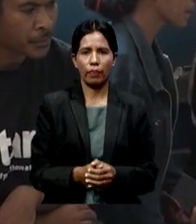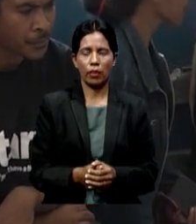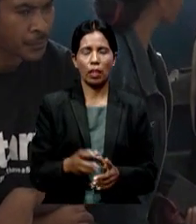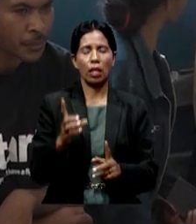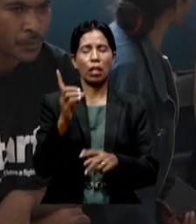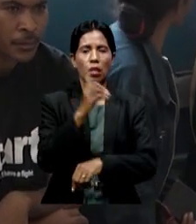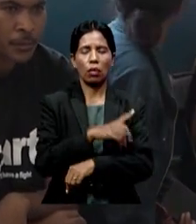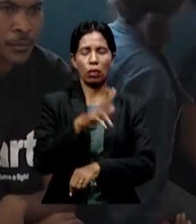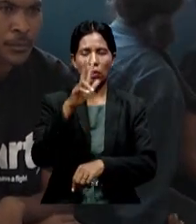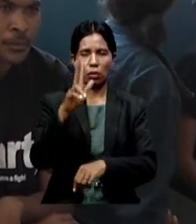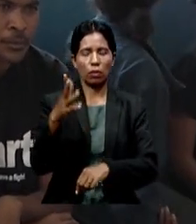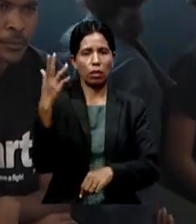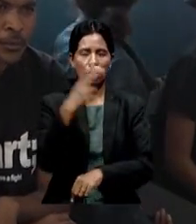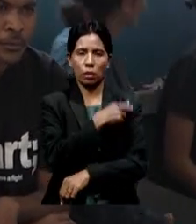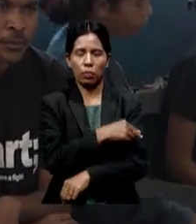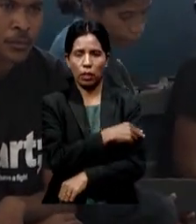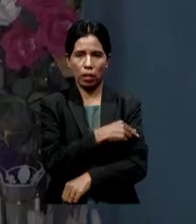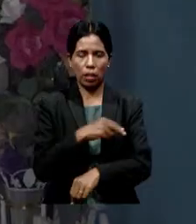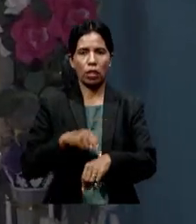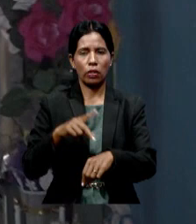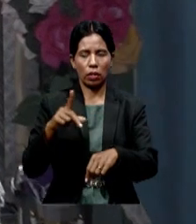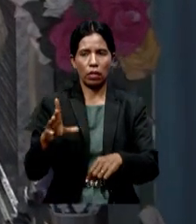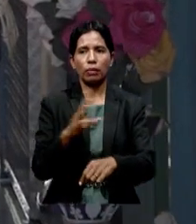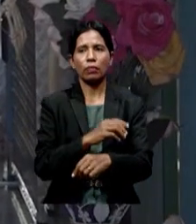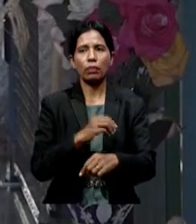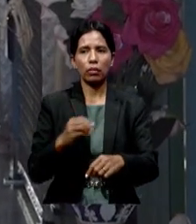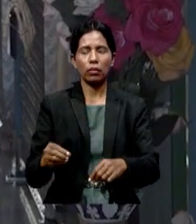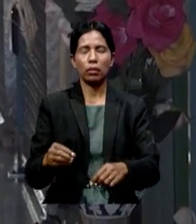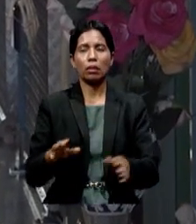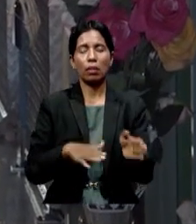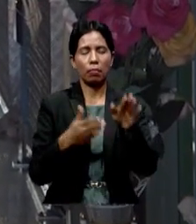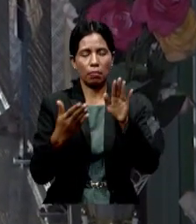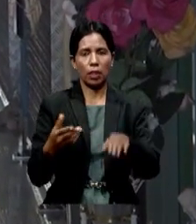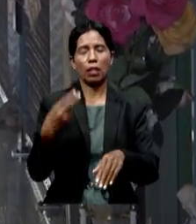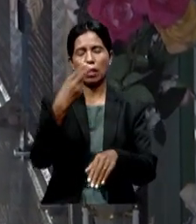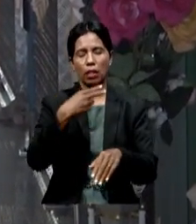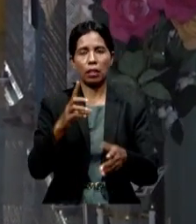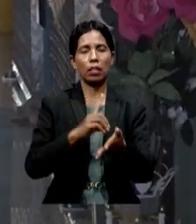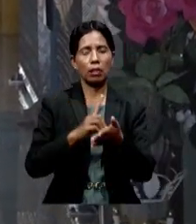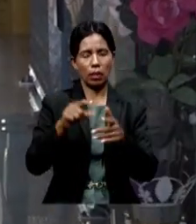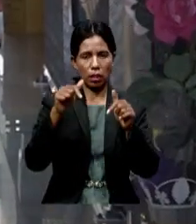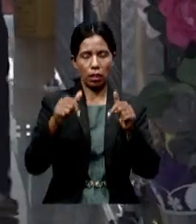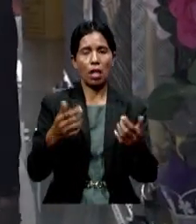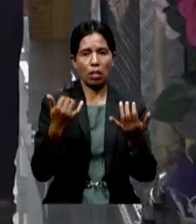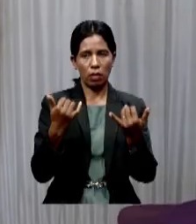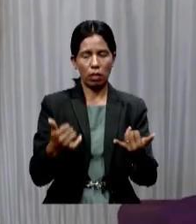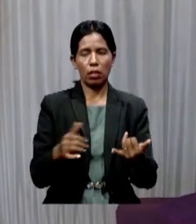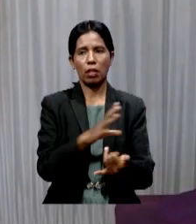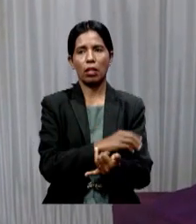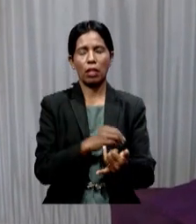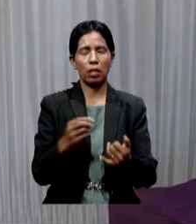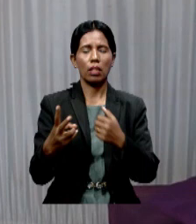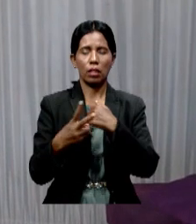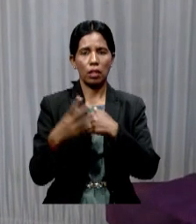Lorontolo Nilaran halau tratamento o Hospital Nacional Guido Valadares hafoi na koto is ia quinta-feira semana ne no horas ne mate isin